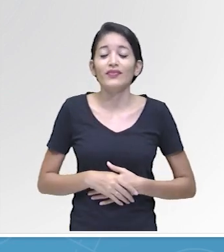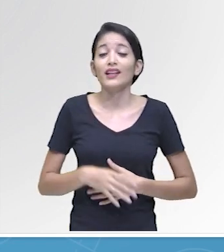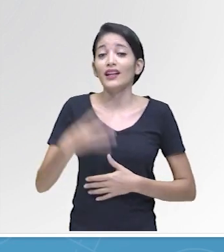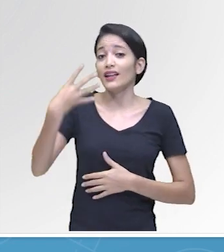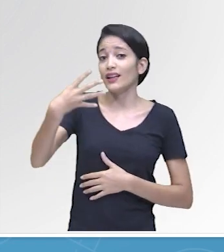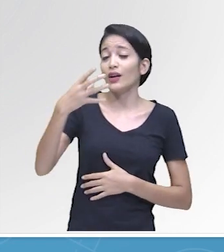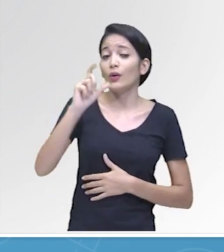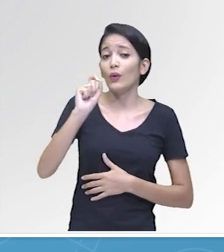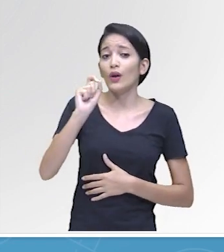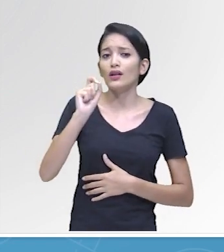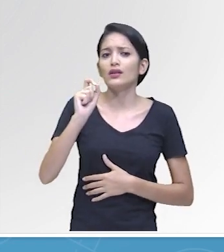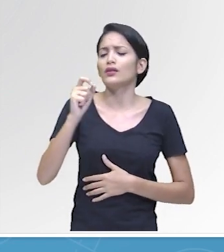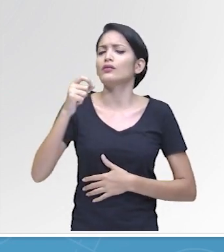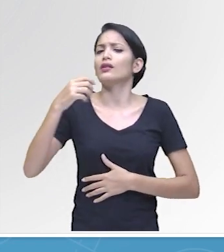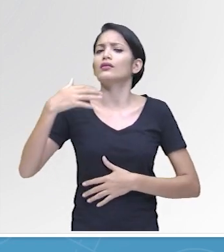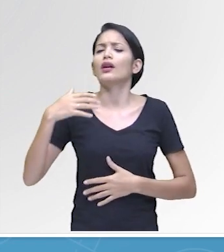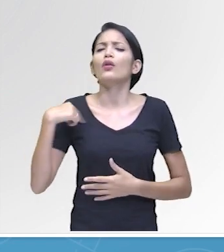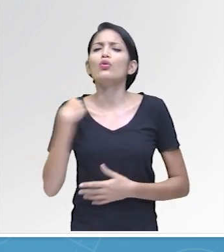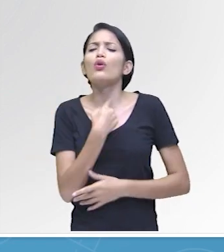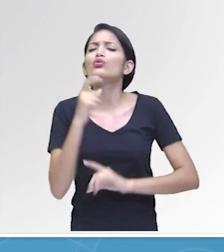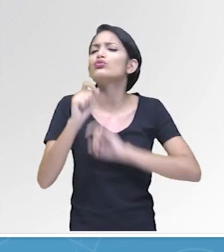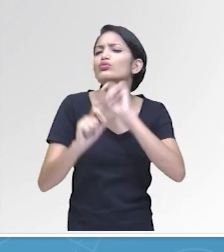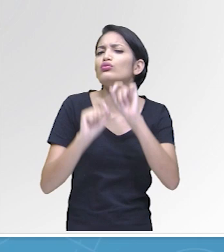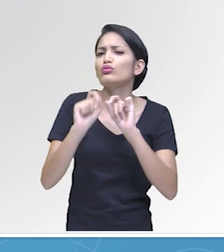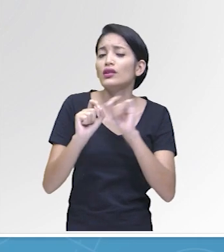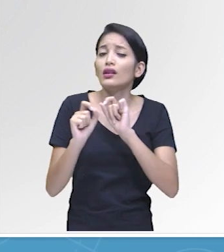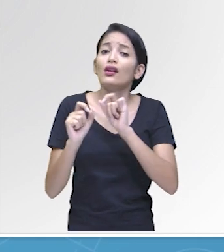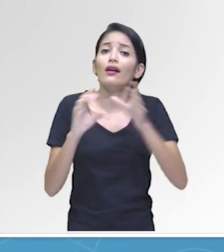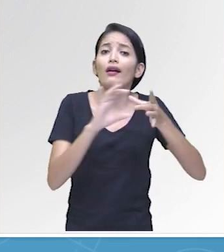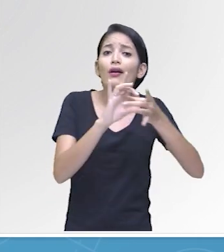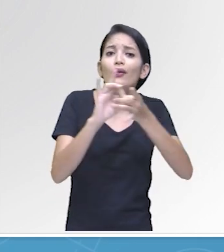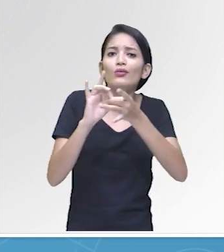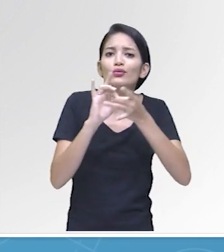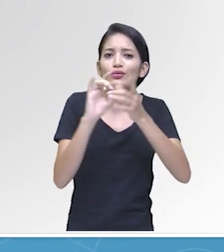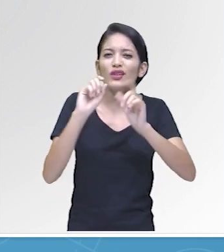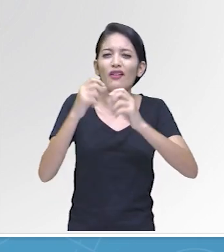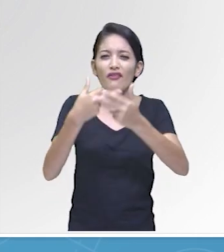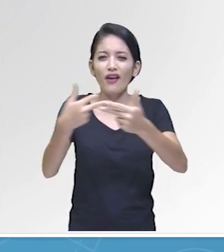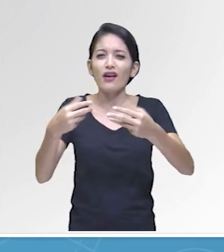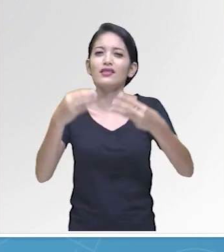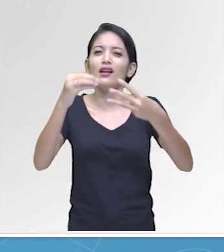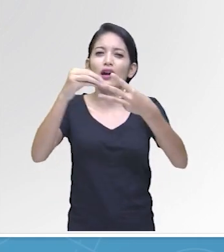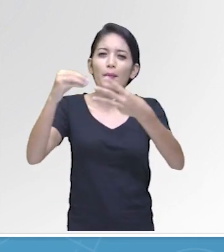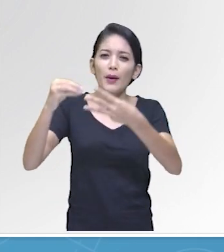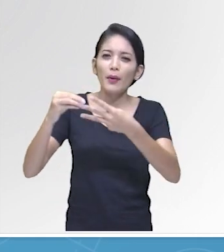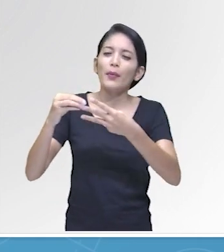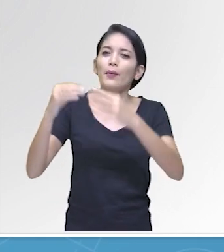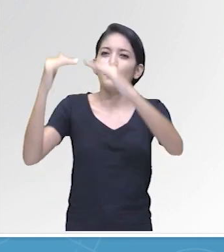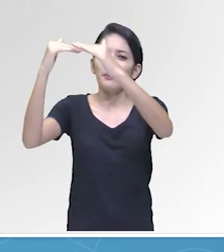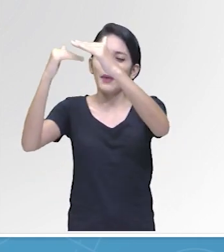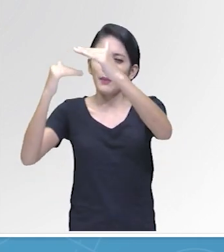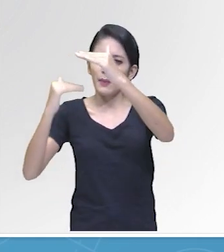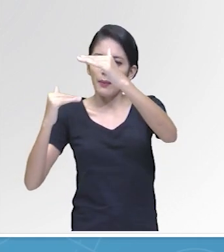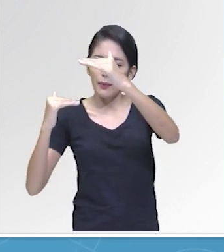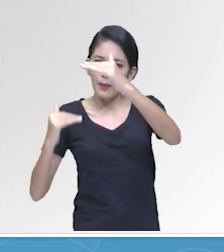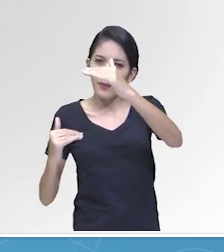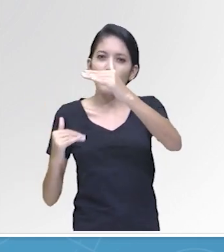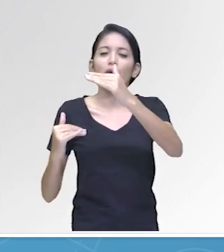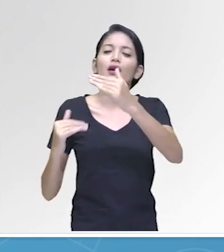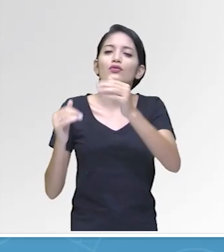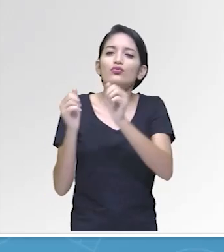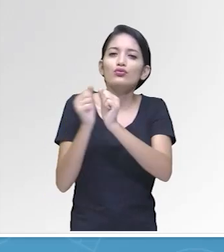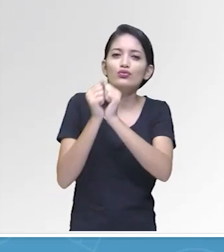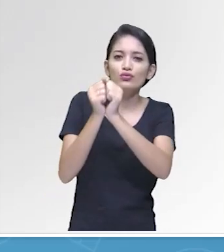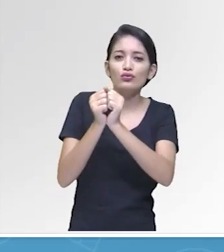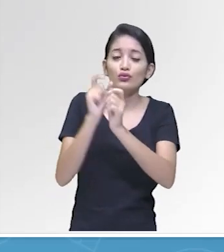um ser humano. O que que nós somos? Nós somos a união aí de células, tecidos, órgãos e sistemas. Então,